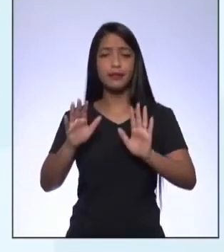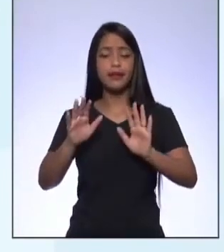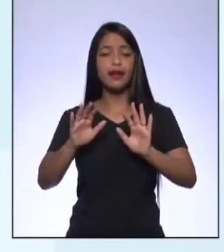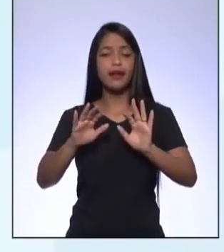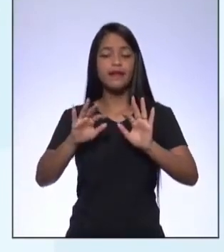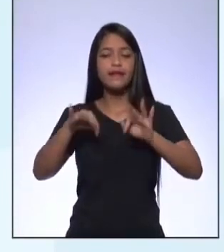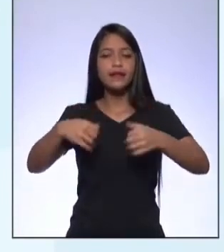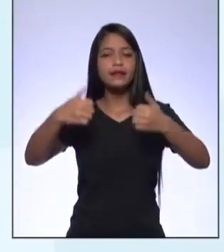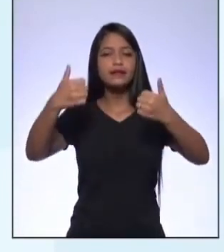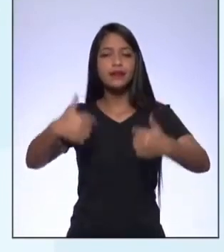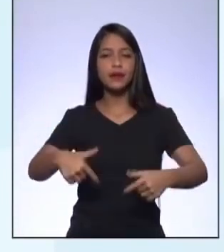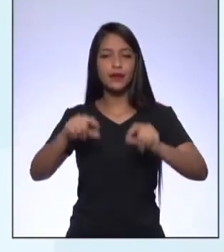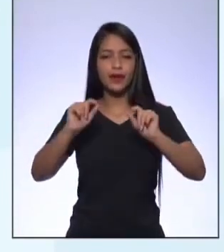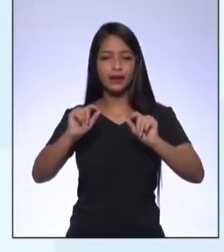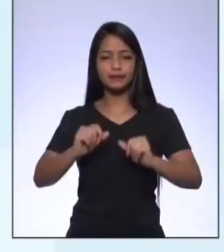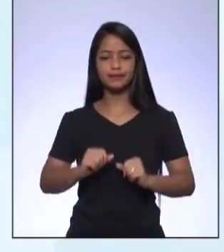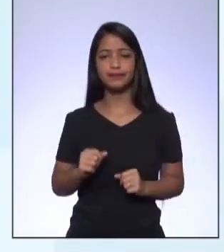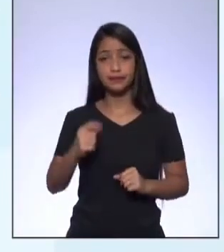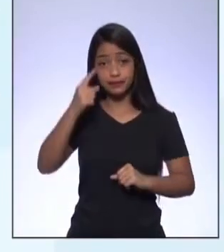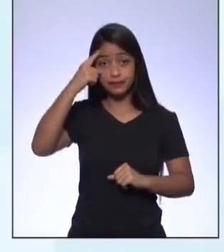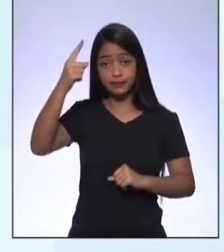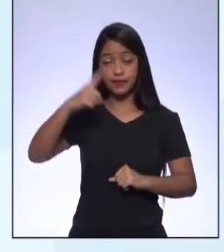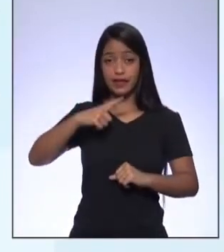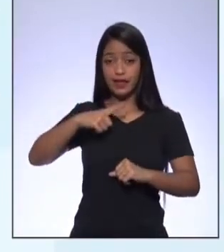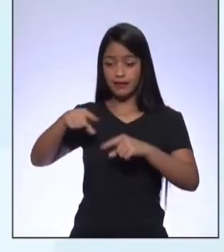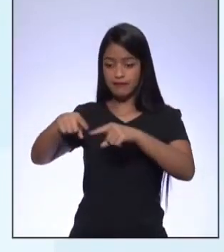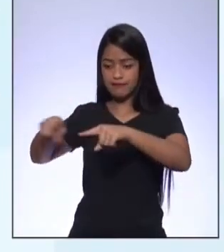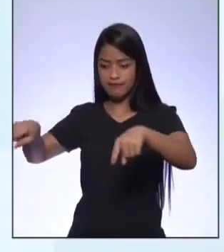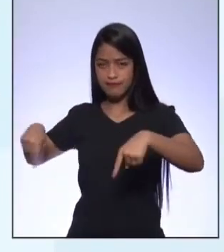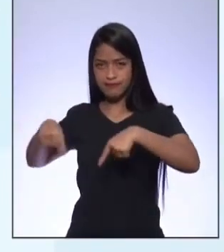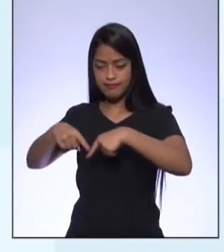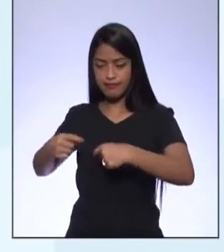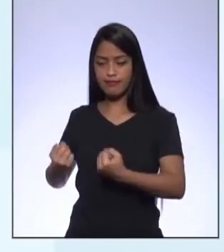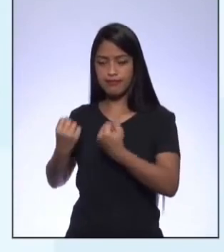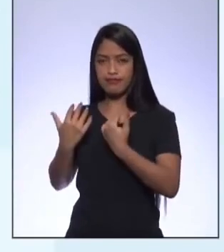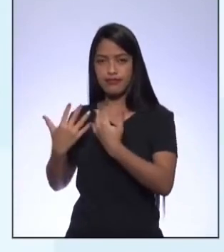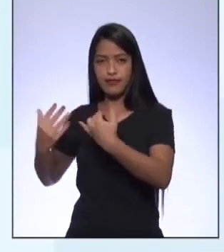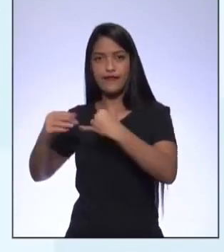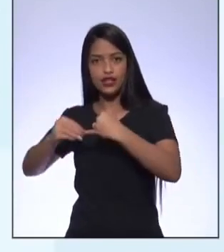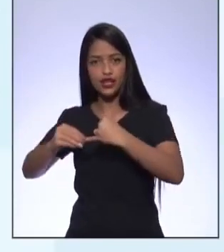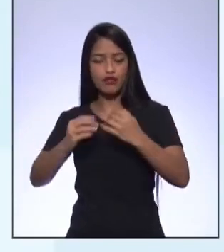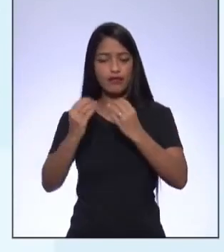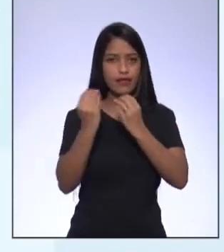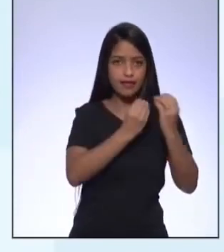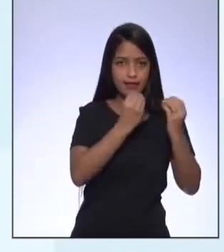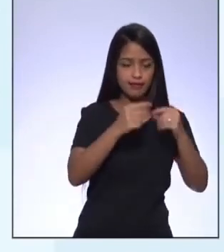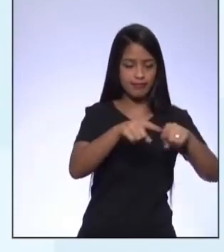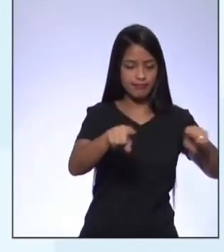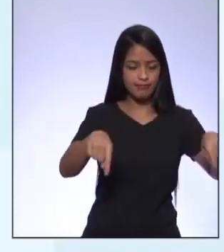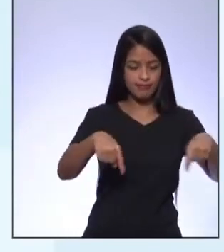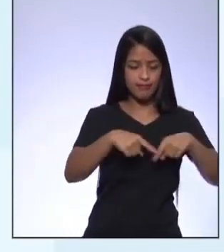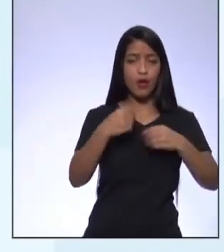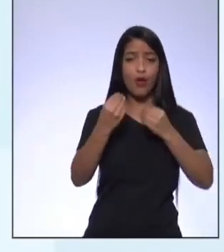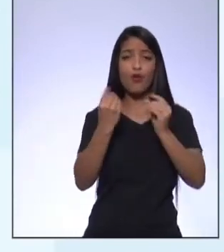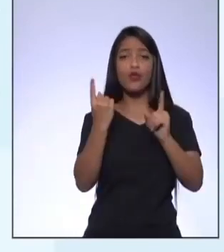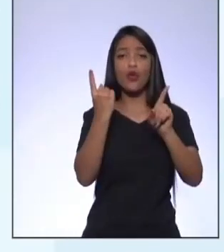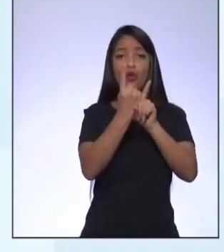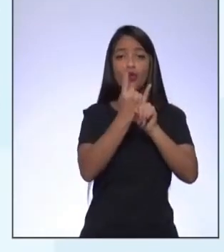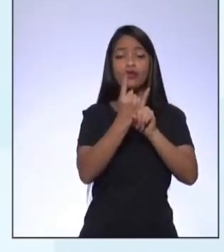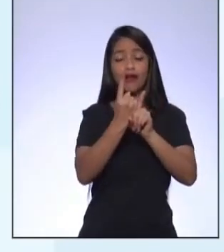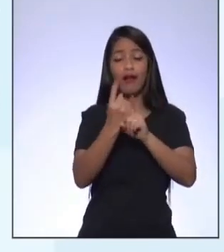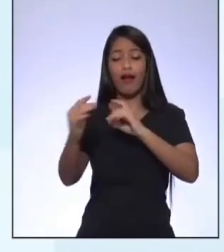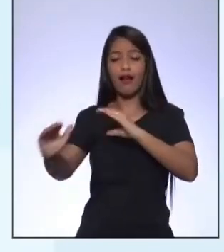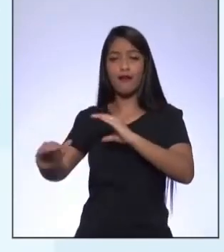finalizando. A localização dos limites das plantações é indicada pelos pares ordenados, que a gente acabou de falar, e o João recebeu uma tabela que